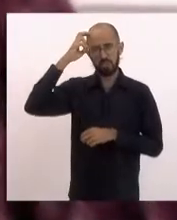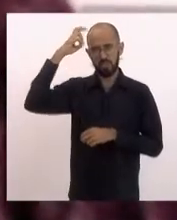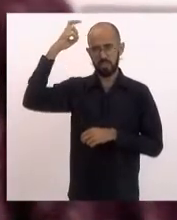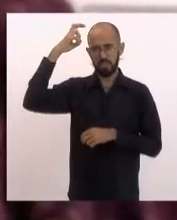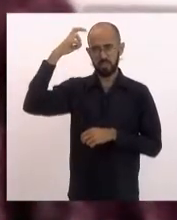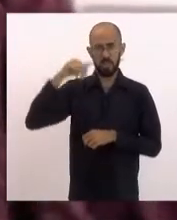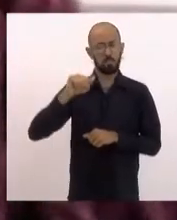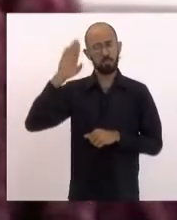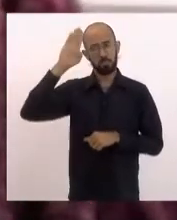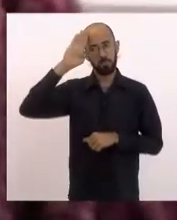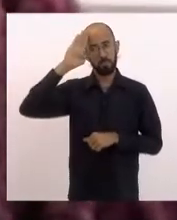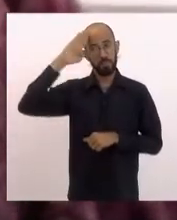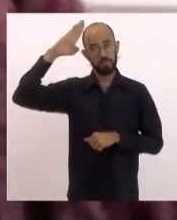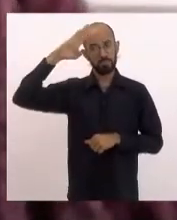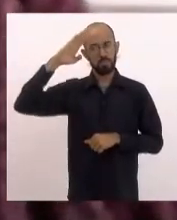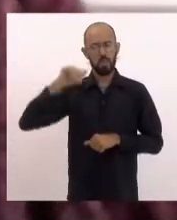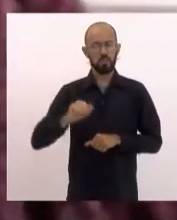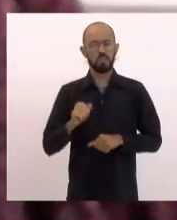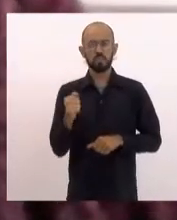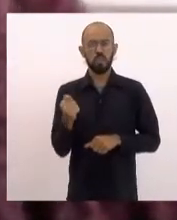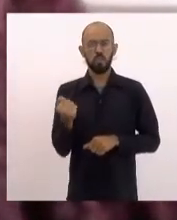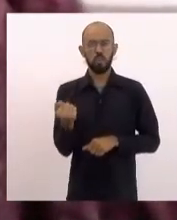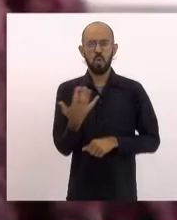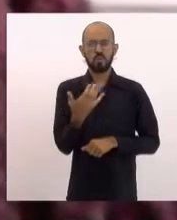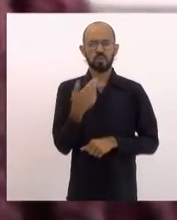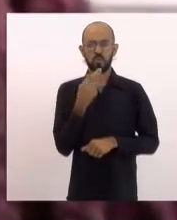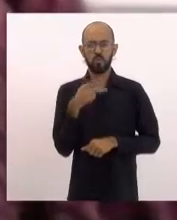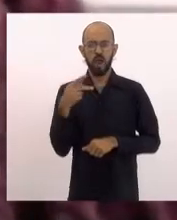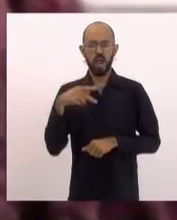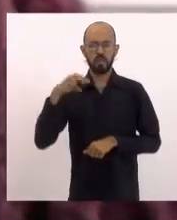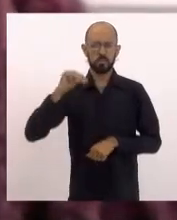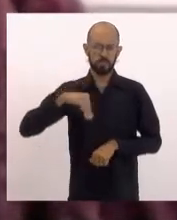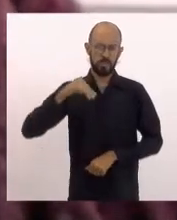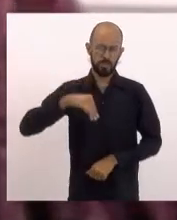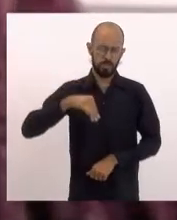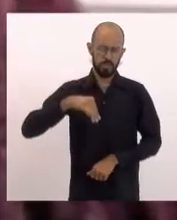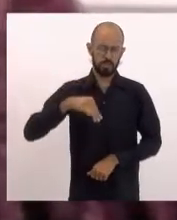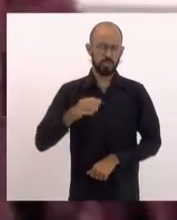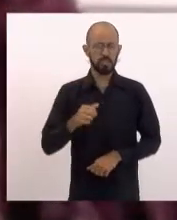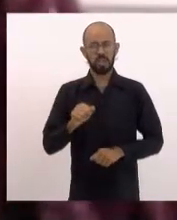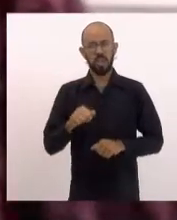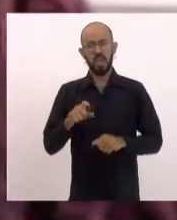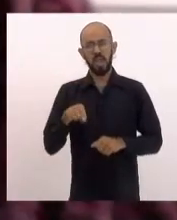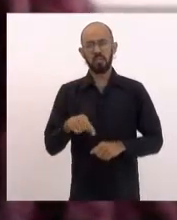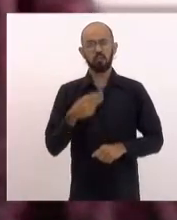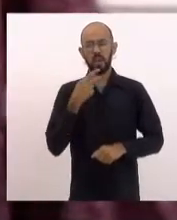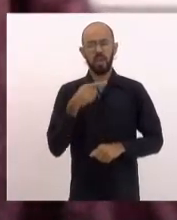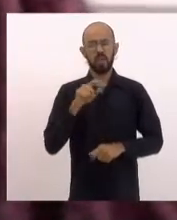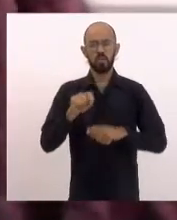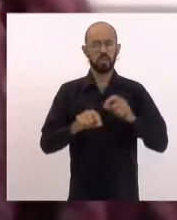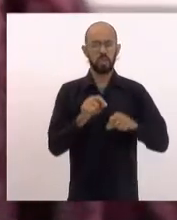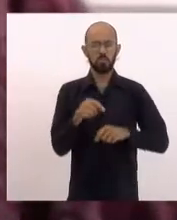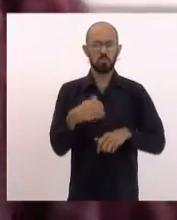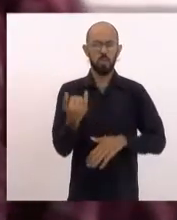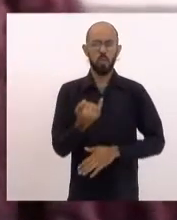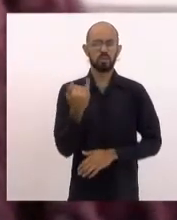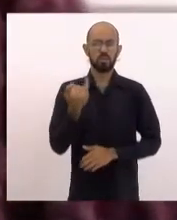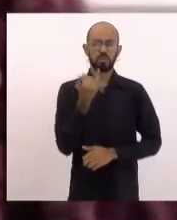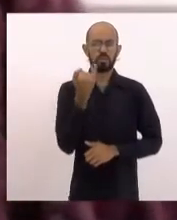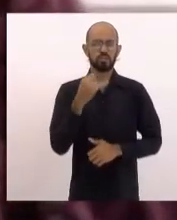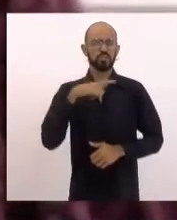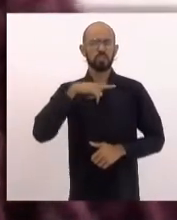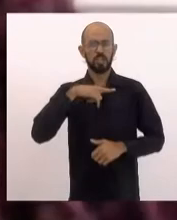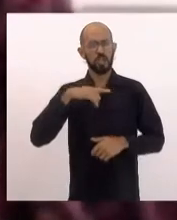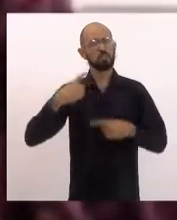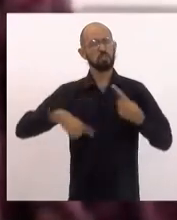áreas ditas exatas. Então, saudar um projeto como esse, dizer que é fundamental que hajam mais políticas